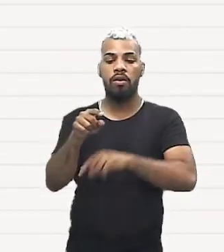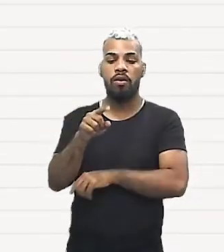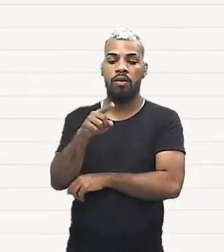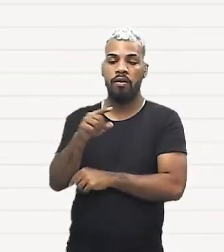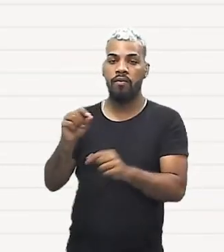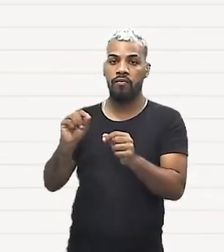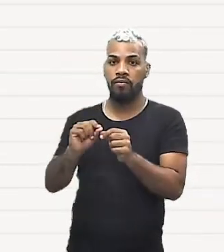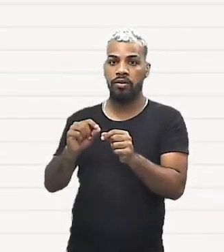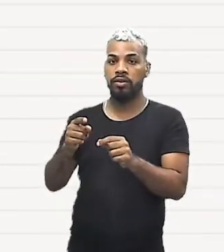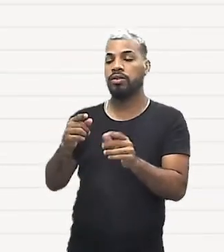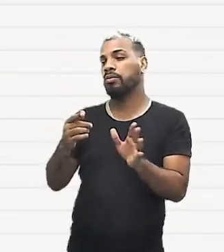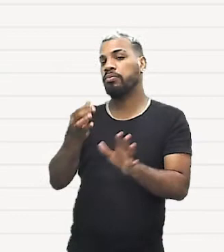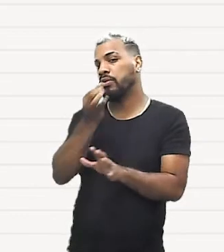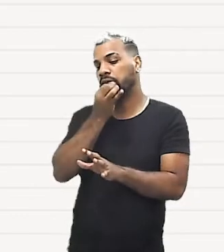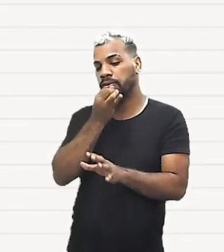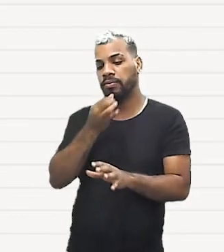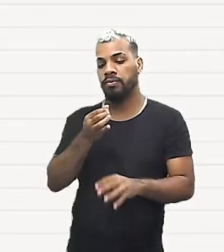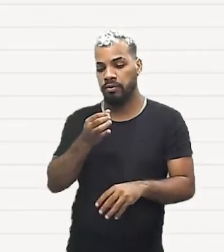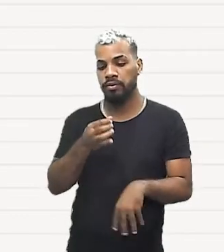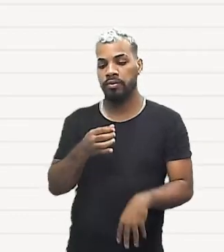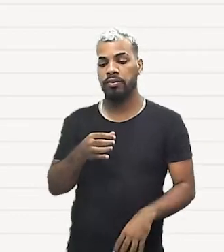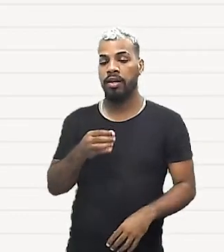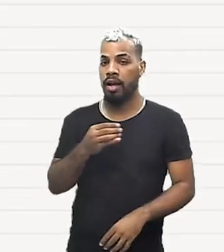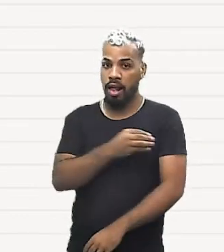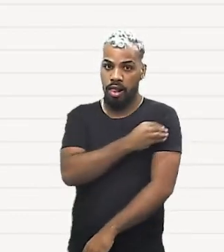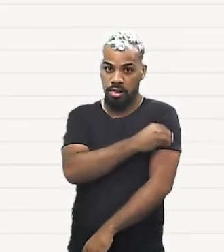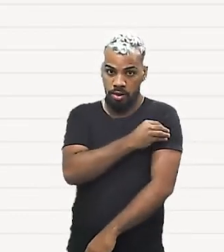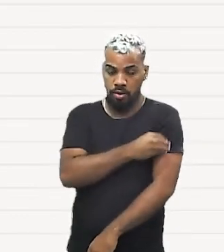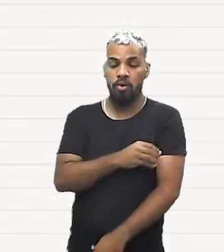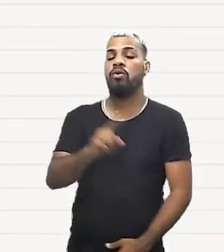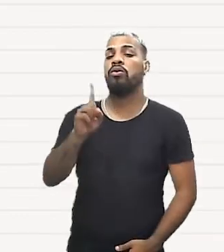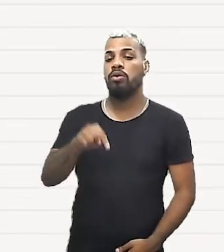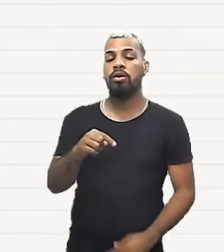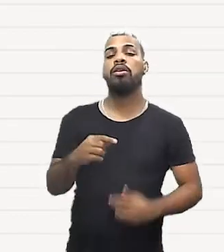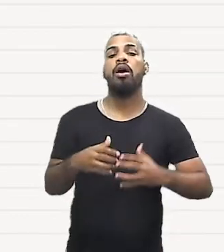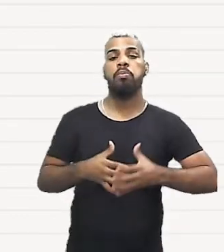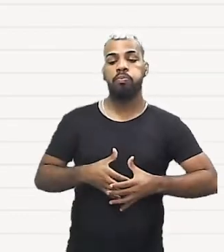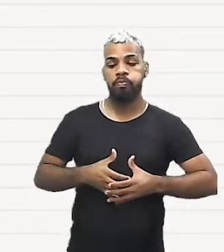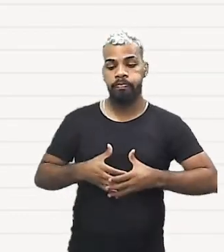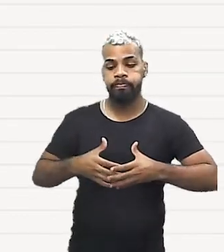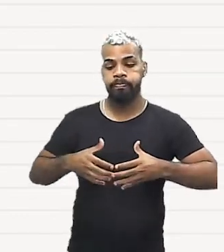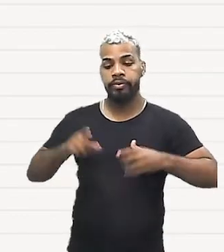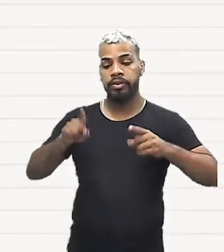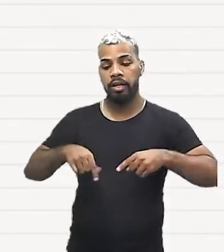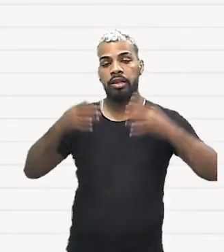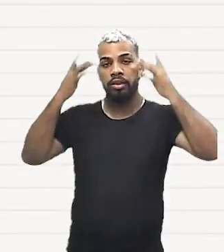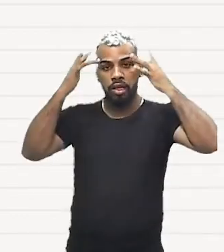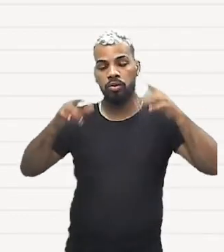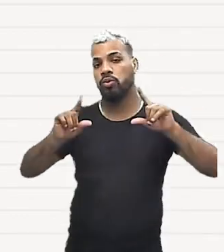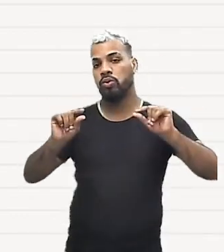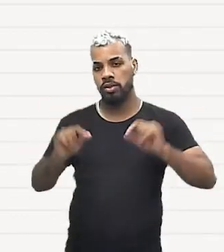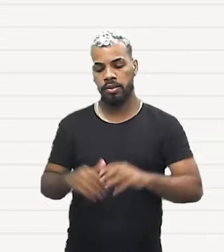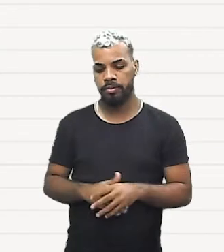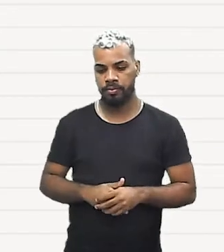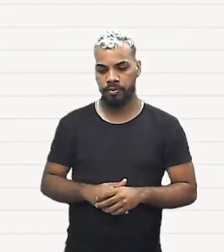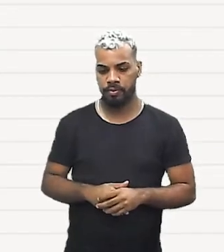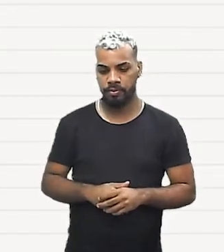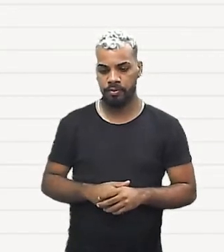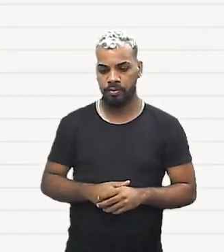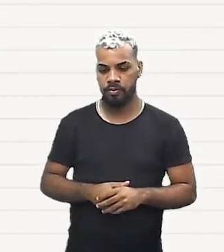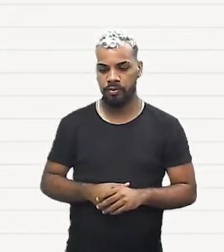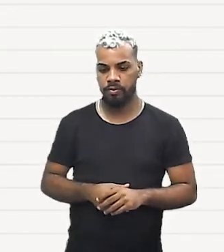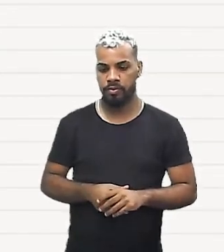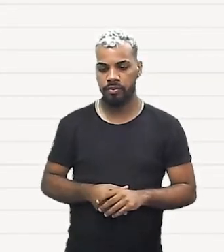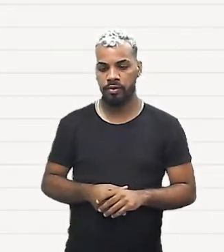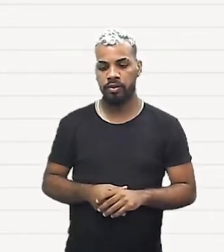do seriado 1 por exemplo a fermentação alcoólica é uma fermentação que naturalmente ela é realizada